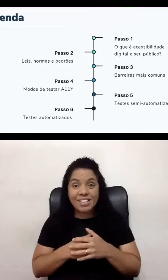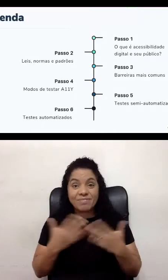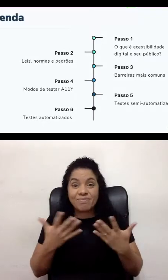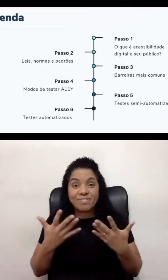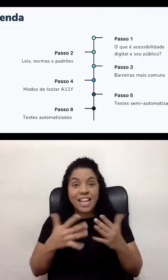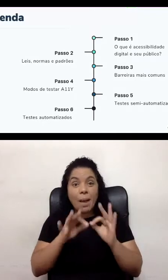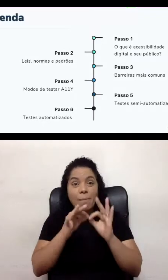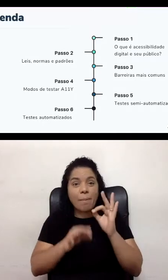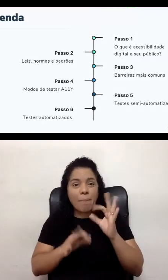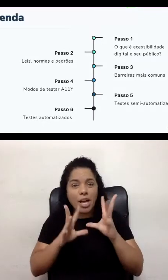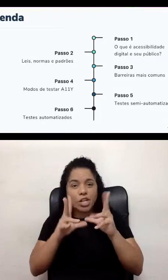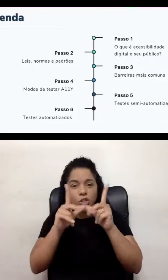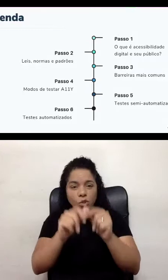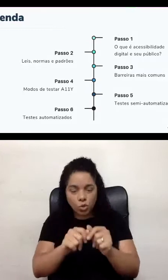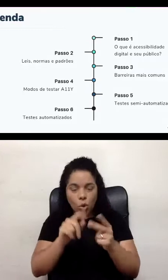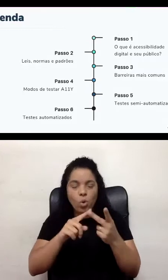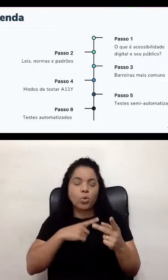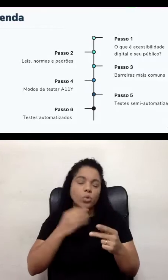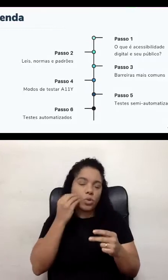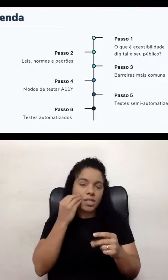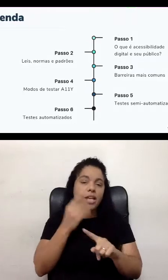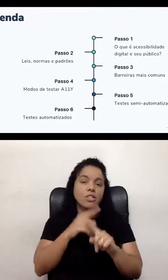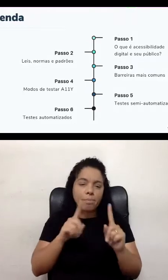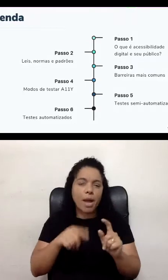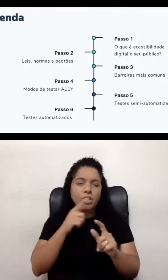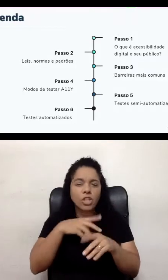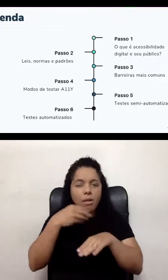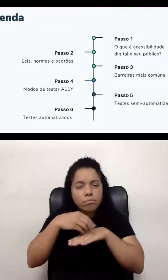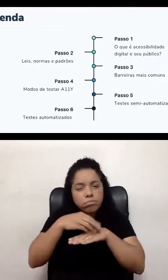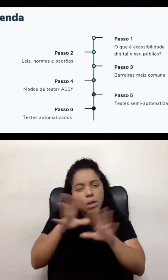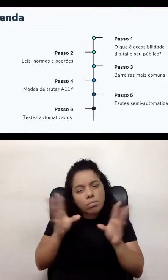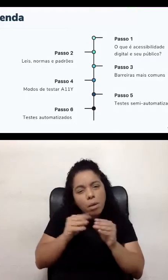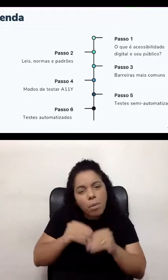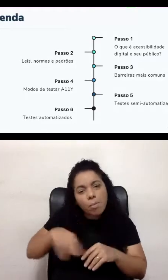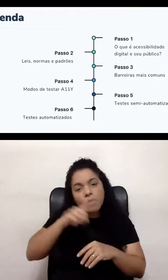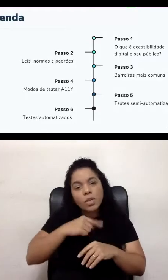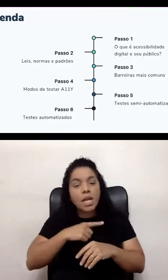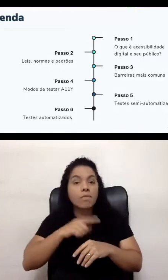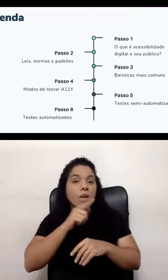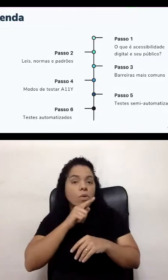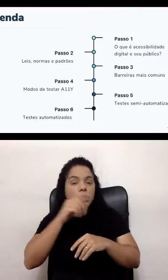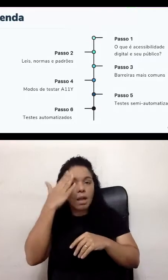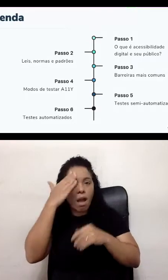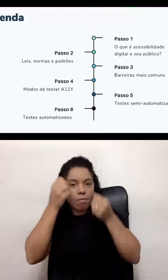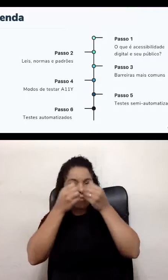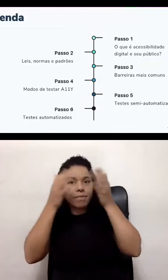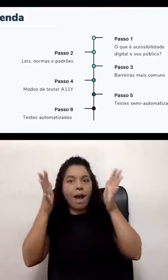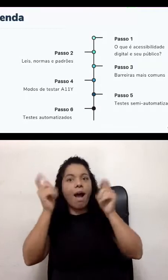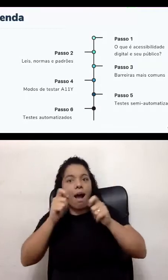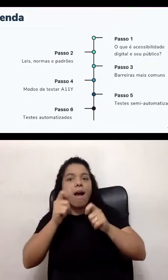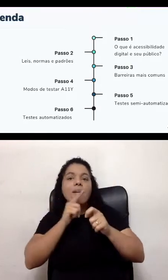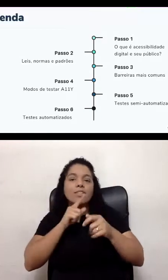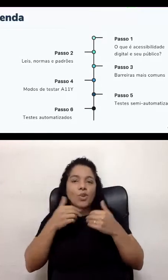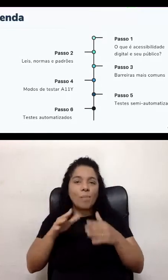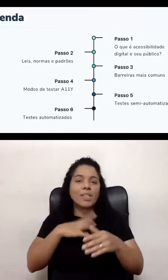com complexidade esses testes, tá? Mas já vai dar para vocês saírem daqui com a mente bem aberta e já fazer teste